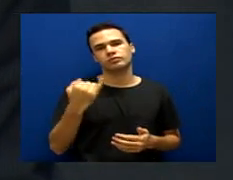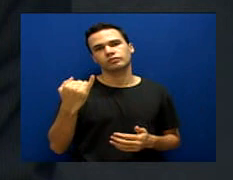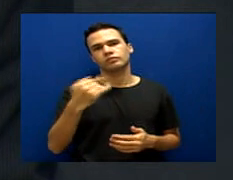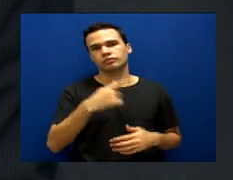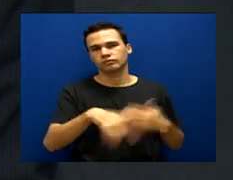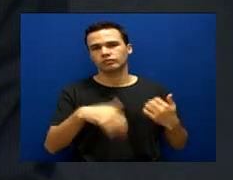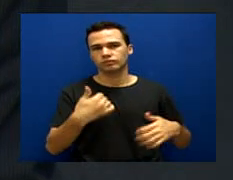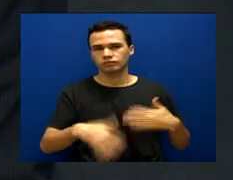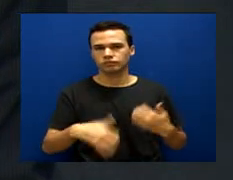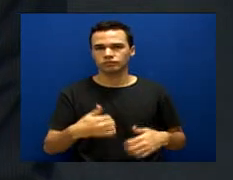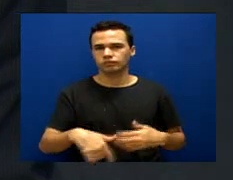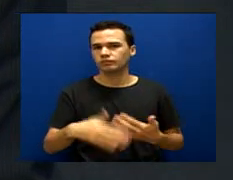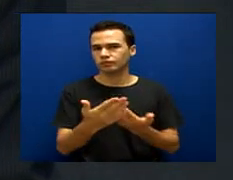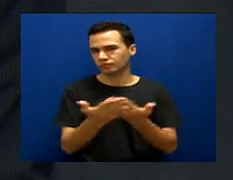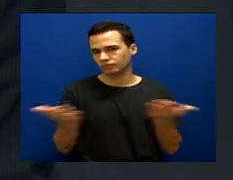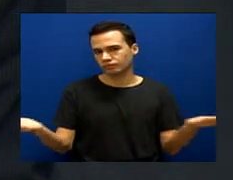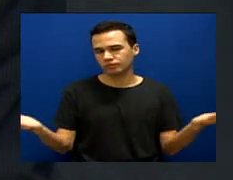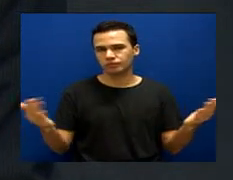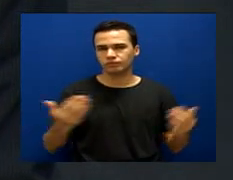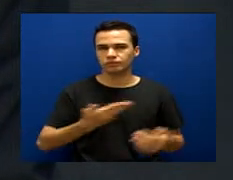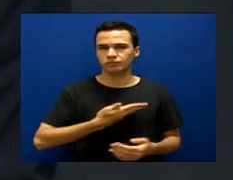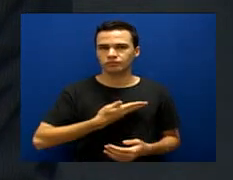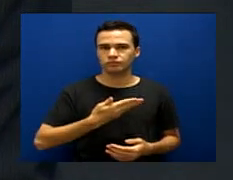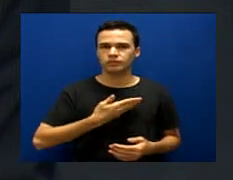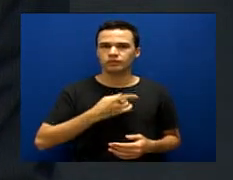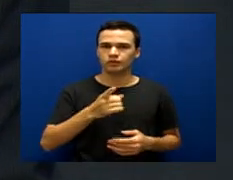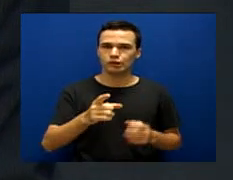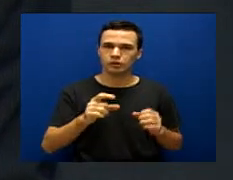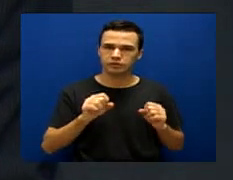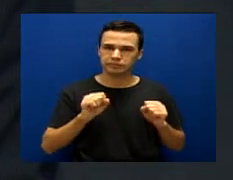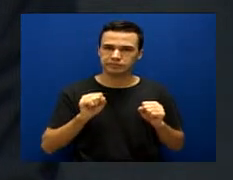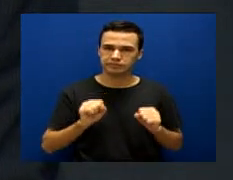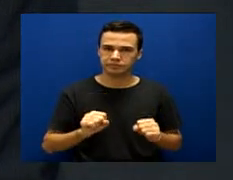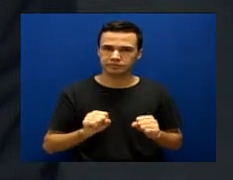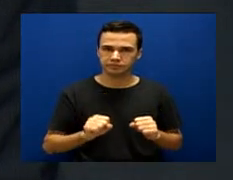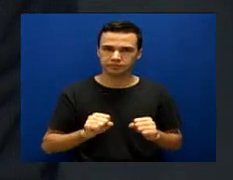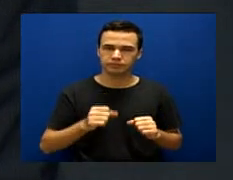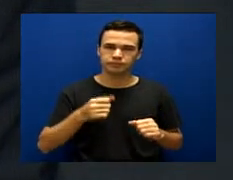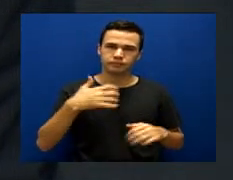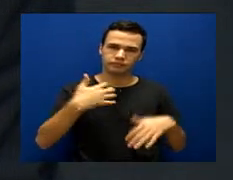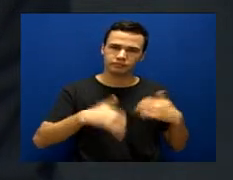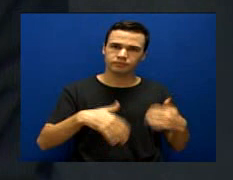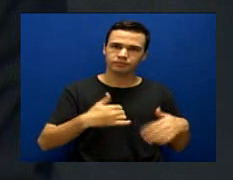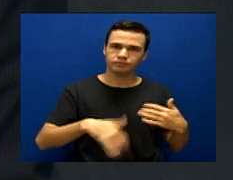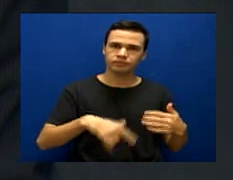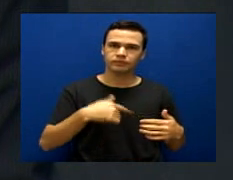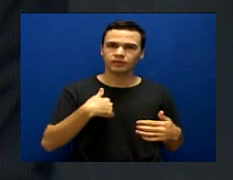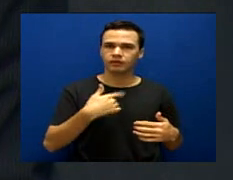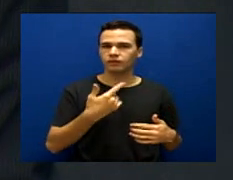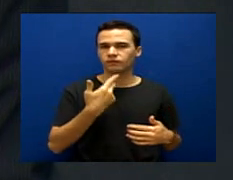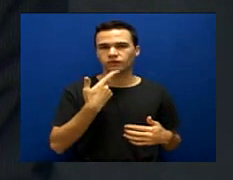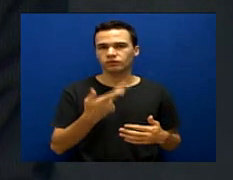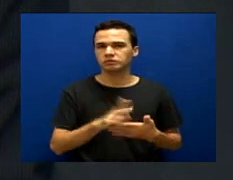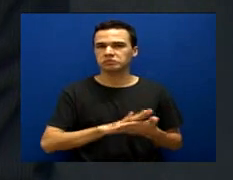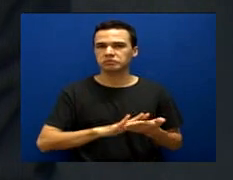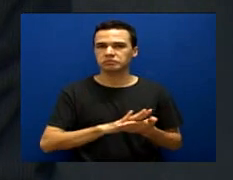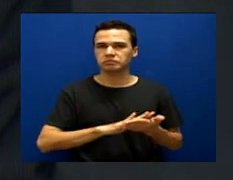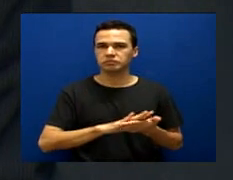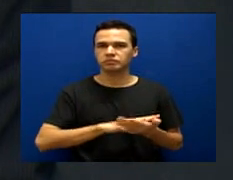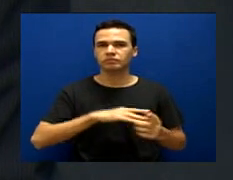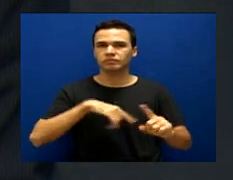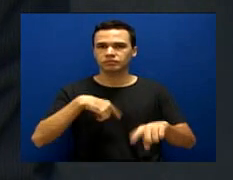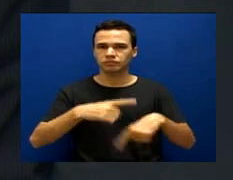pelas colocações feitas pelas companheiras aqui, que você pudesse se apresentar, né, porque nem se apresentar, você não se apresentou, e